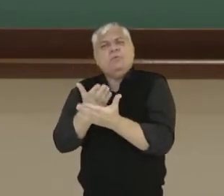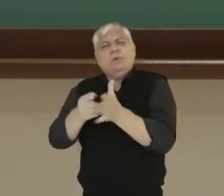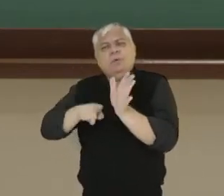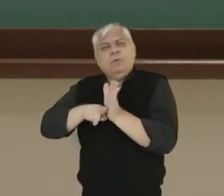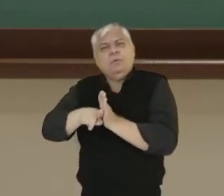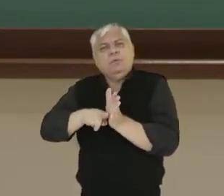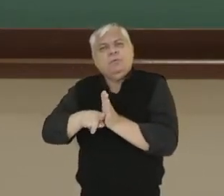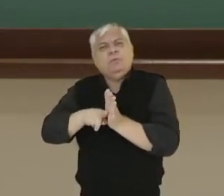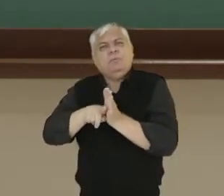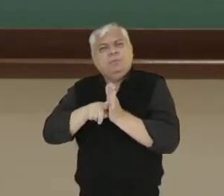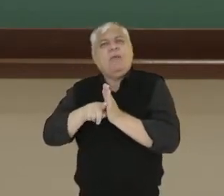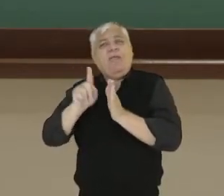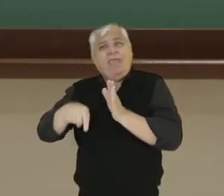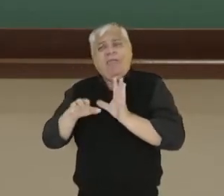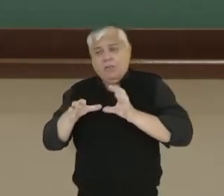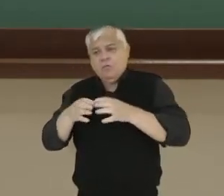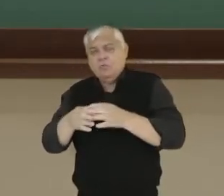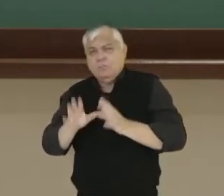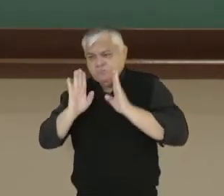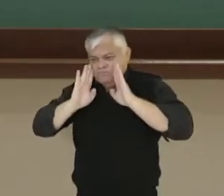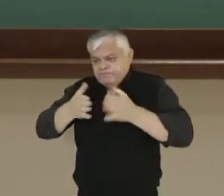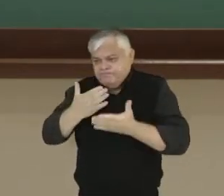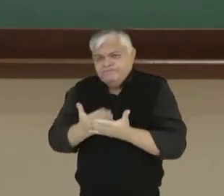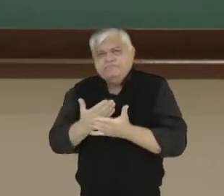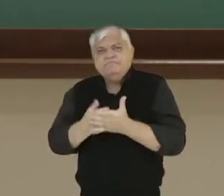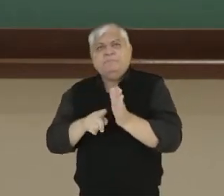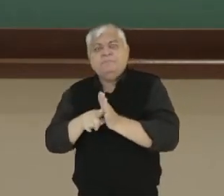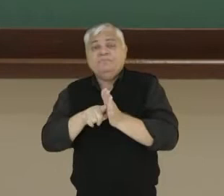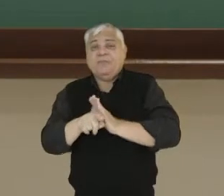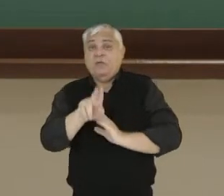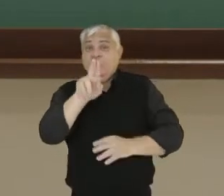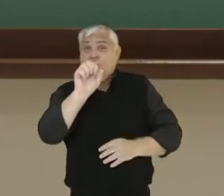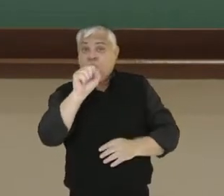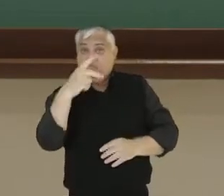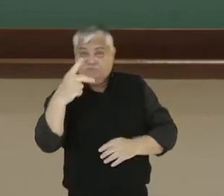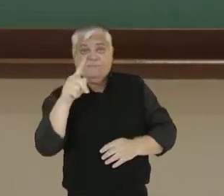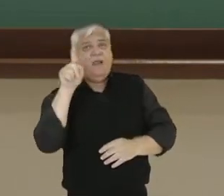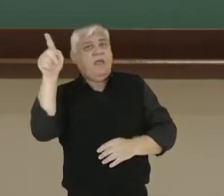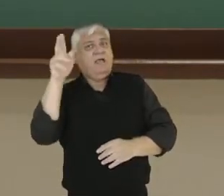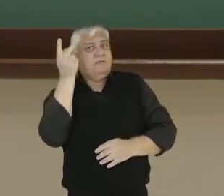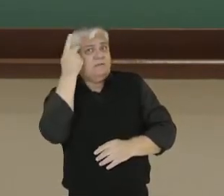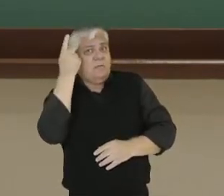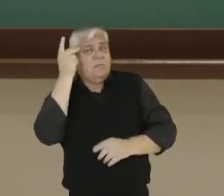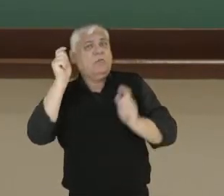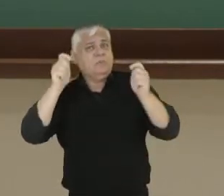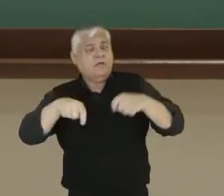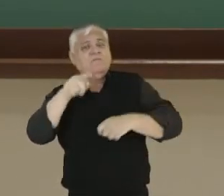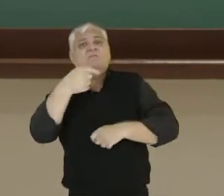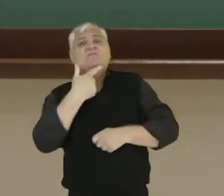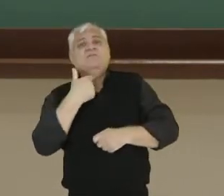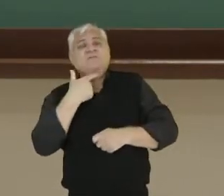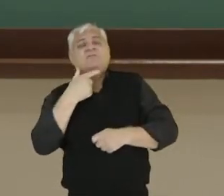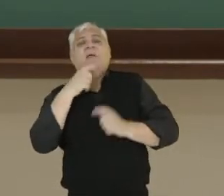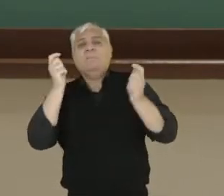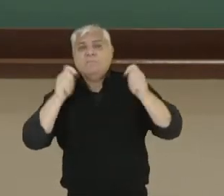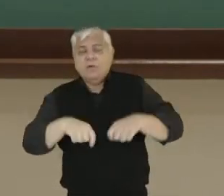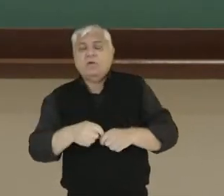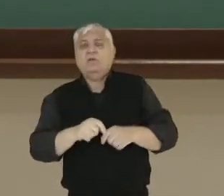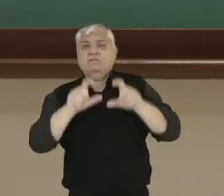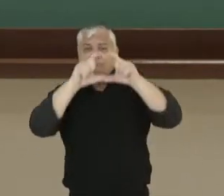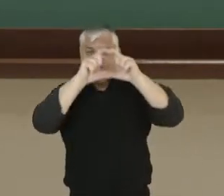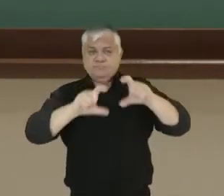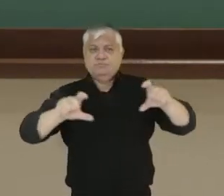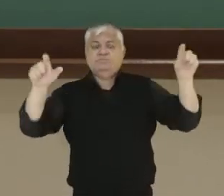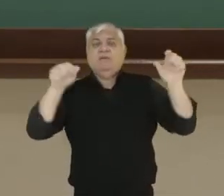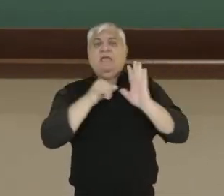parte de ensino, certo? Que da USP. Então esse material está lá. Qualquer coisa, se vocês quiserem, digitem lá, energia e sistemas